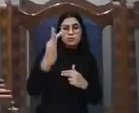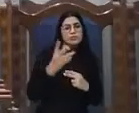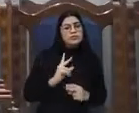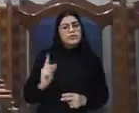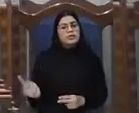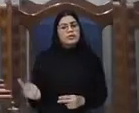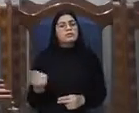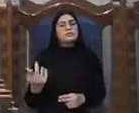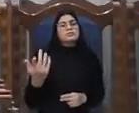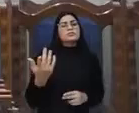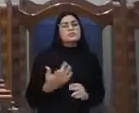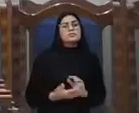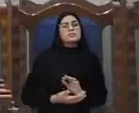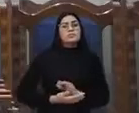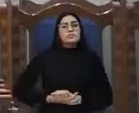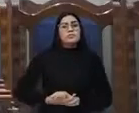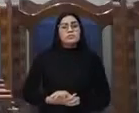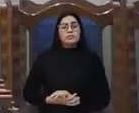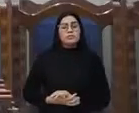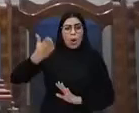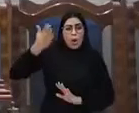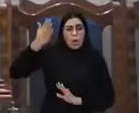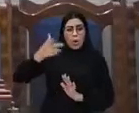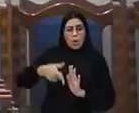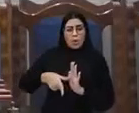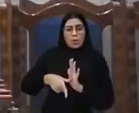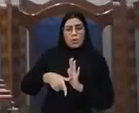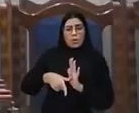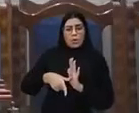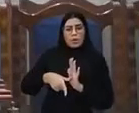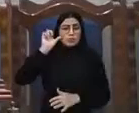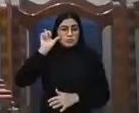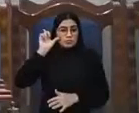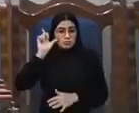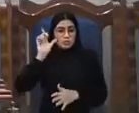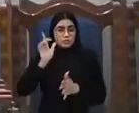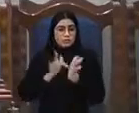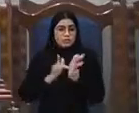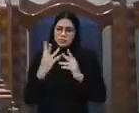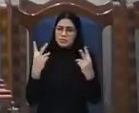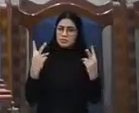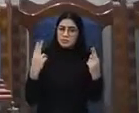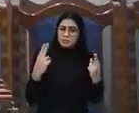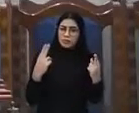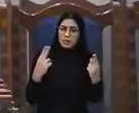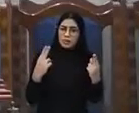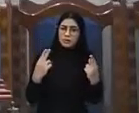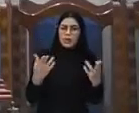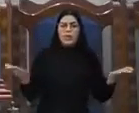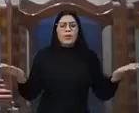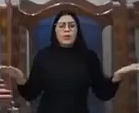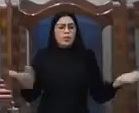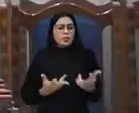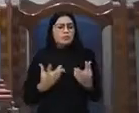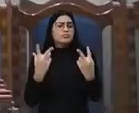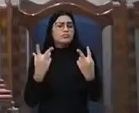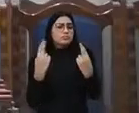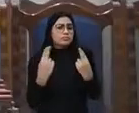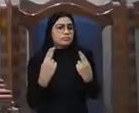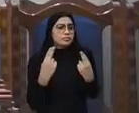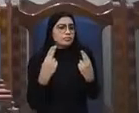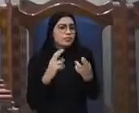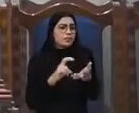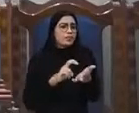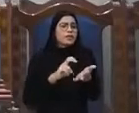eternamente. Ontem Ele foi, hoje continua sendo, e amanhã continuará o